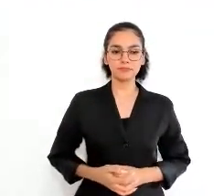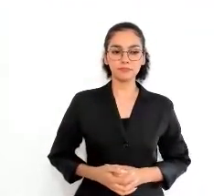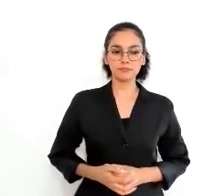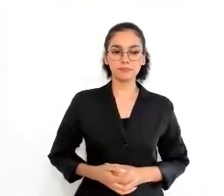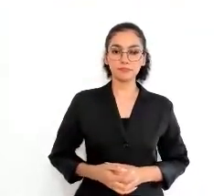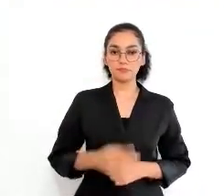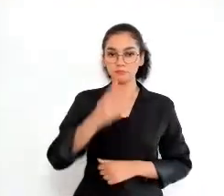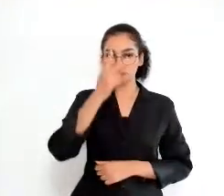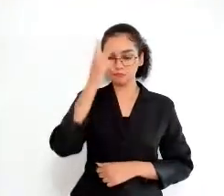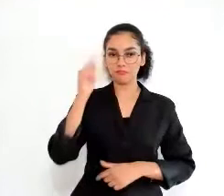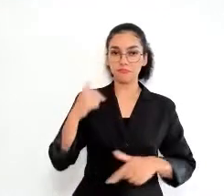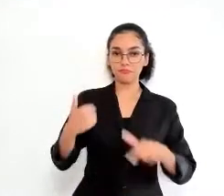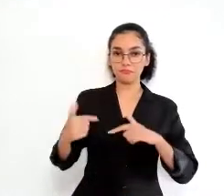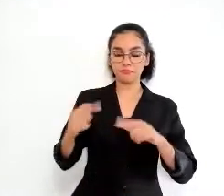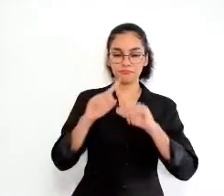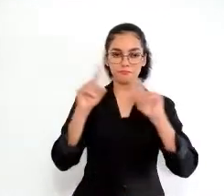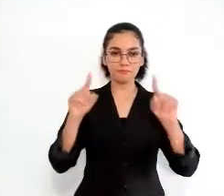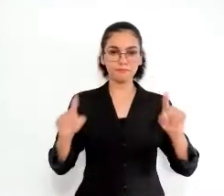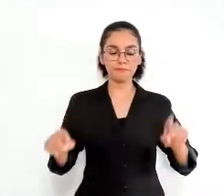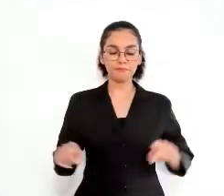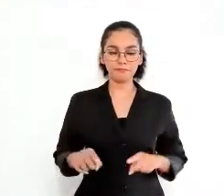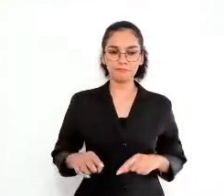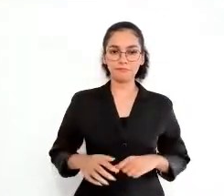servidoras e servidores,